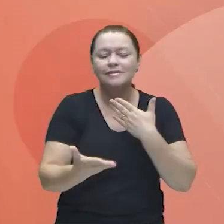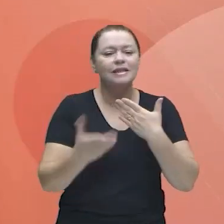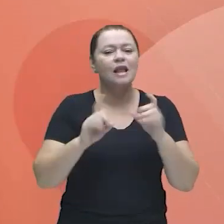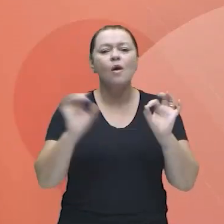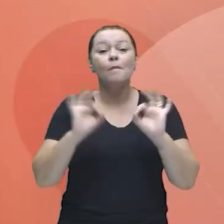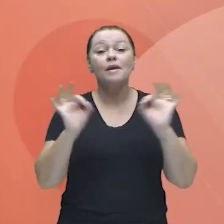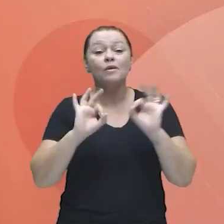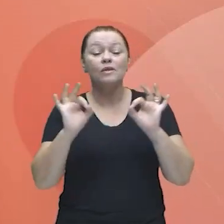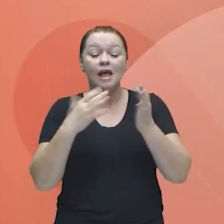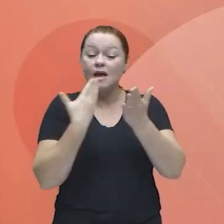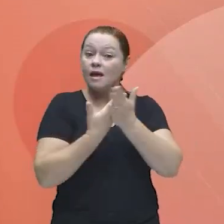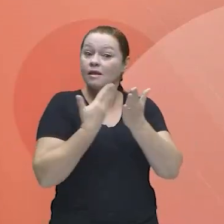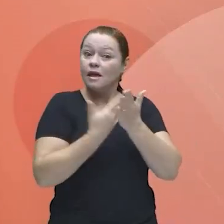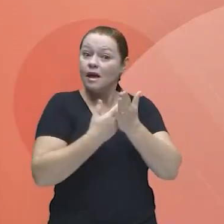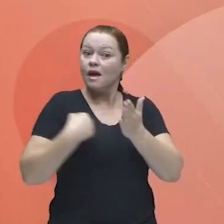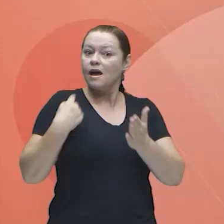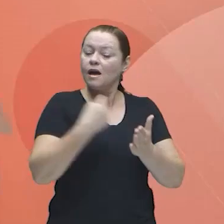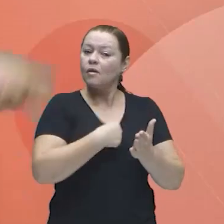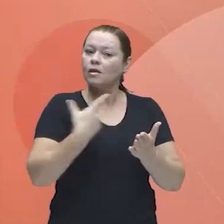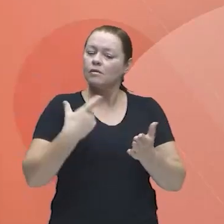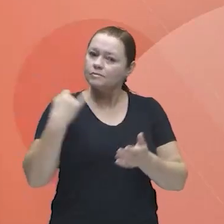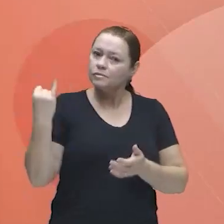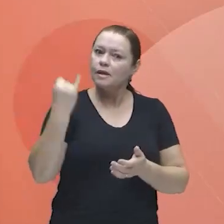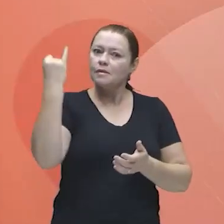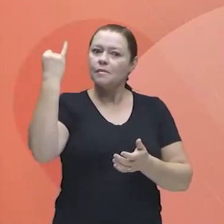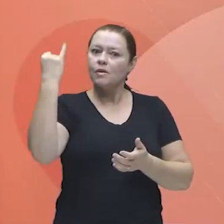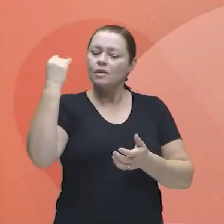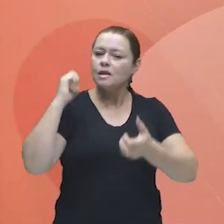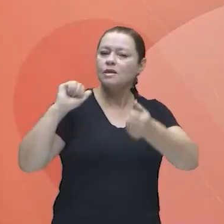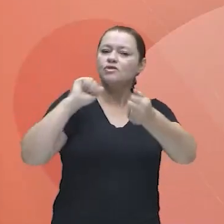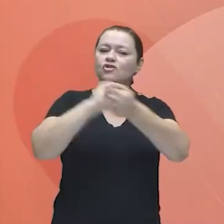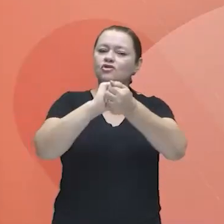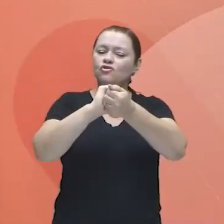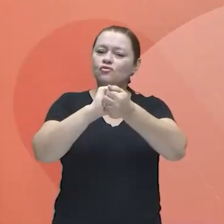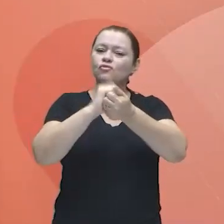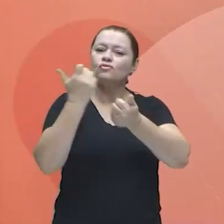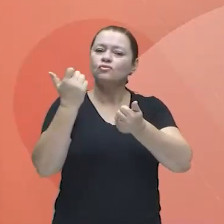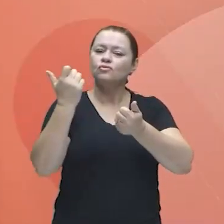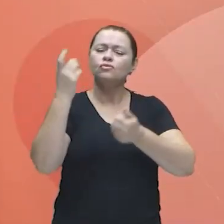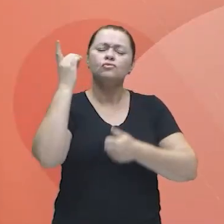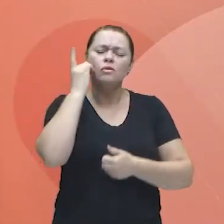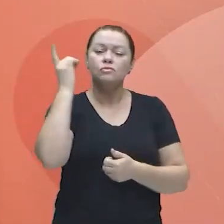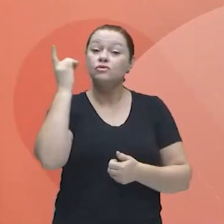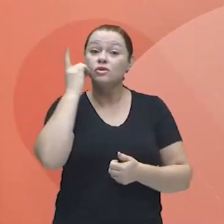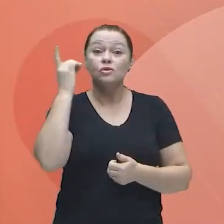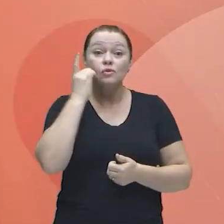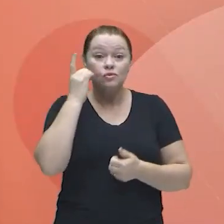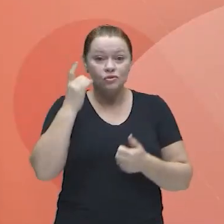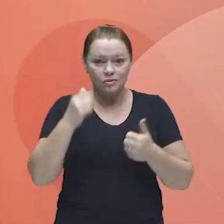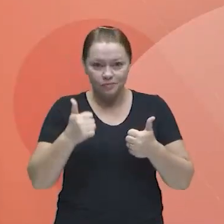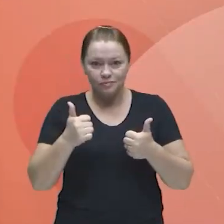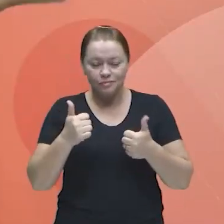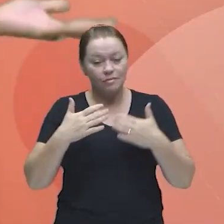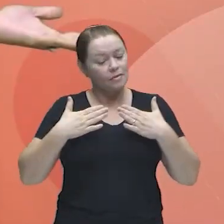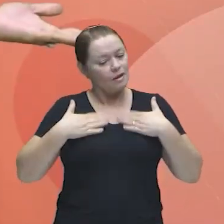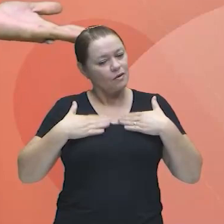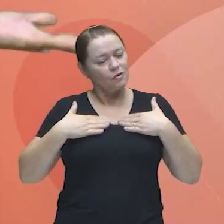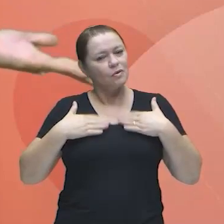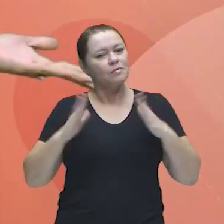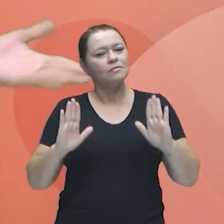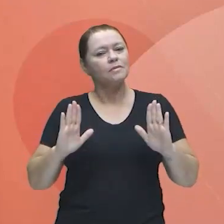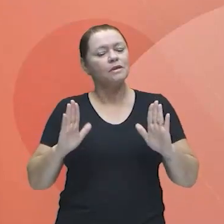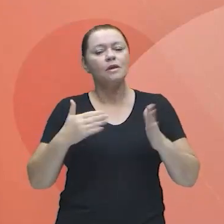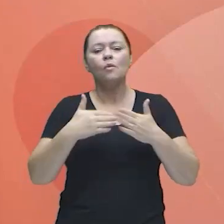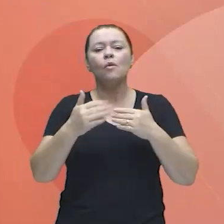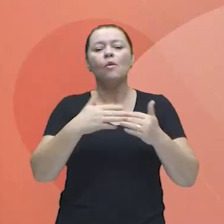nossas aulas. É muito importante ter você aqui comigo todos os dias. Sendo comigo ou com a professora